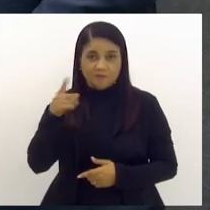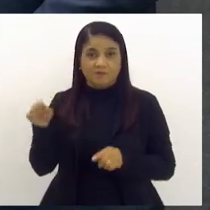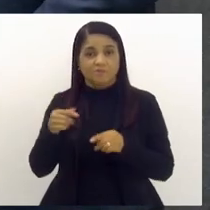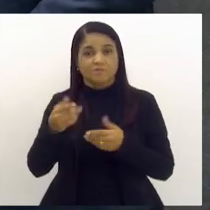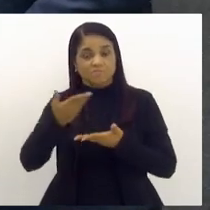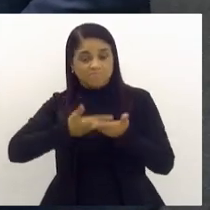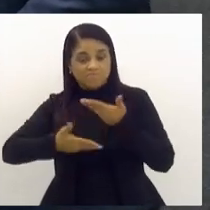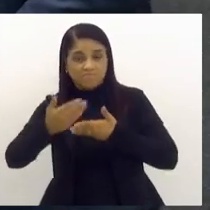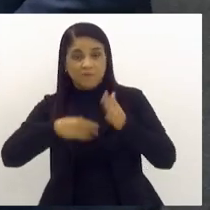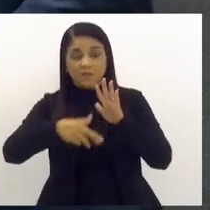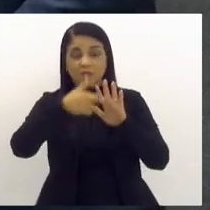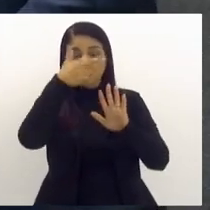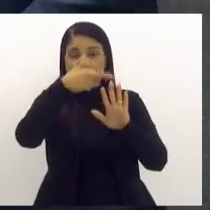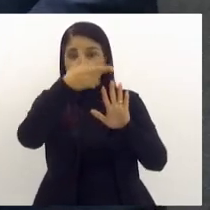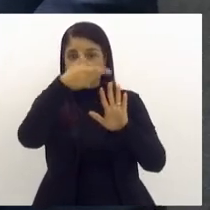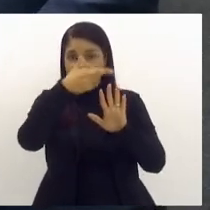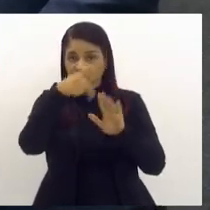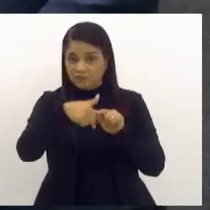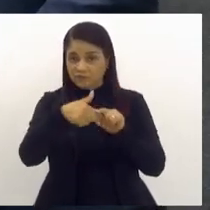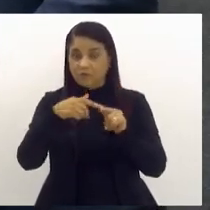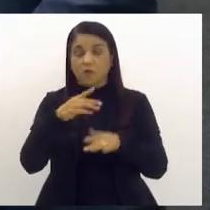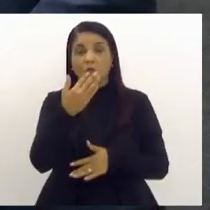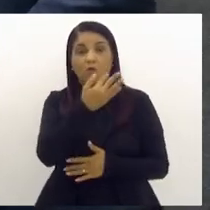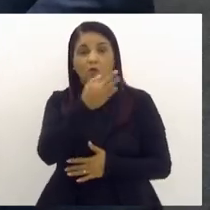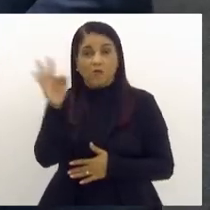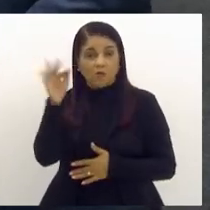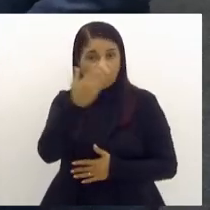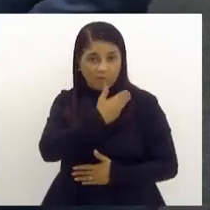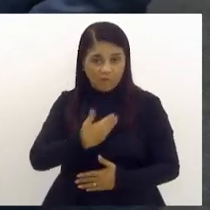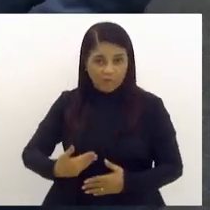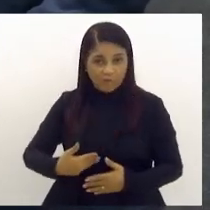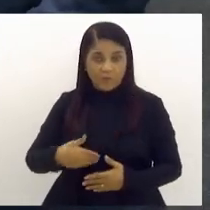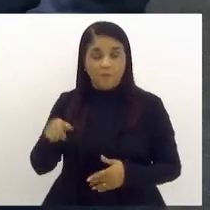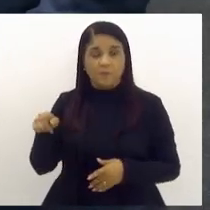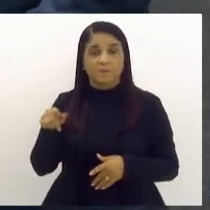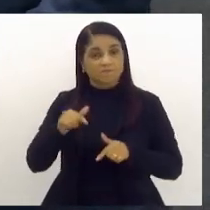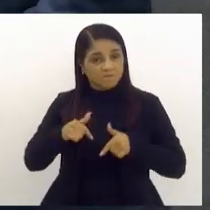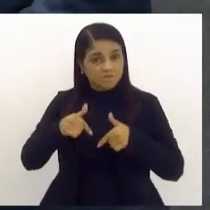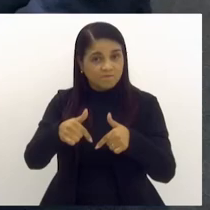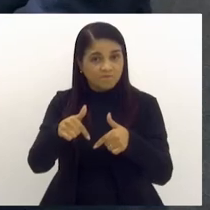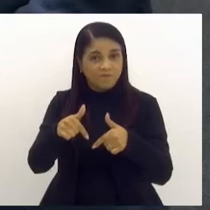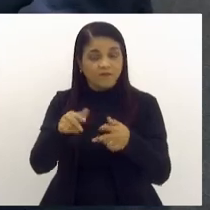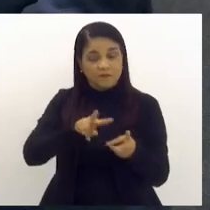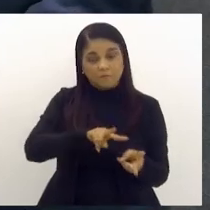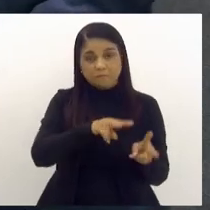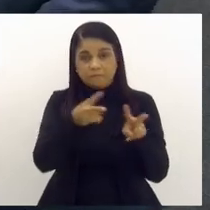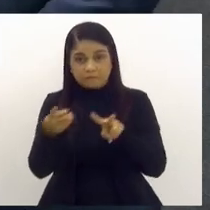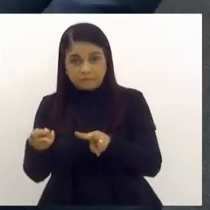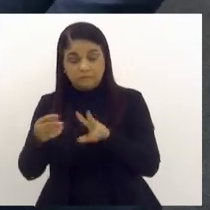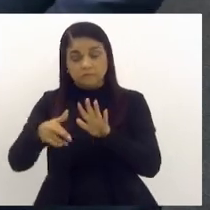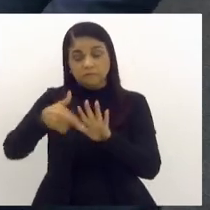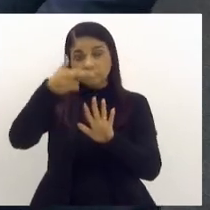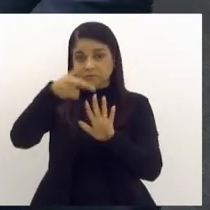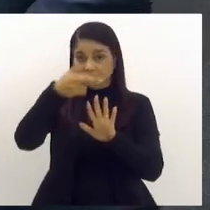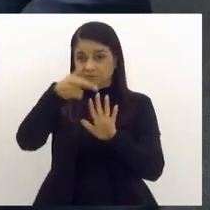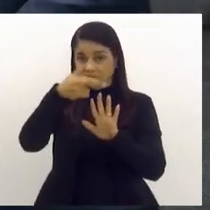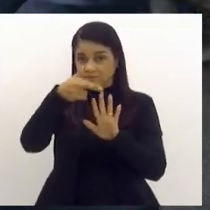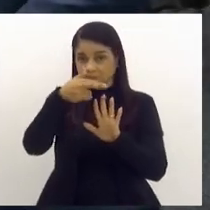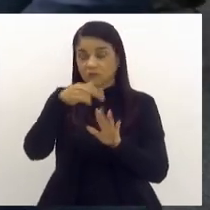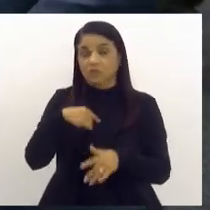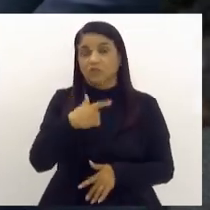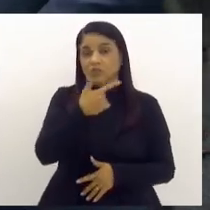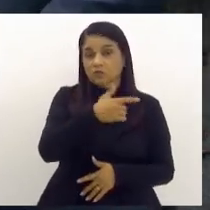transação resolutiva. O governo federal teve essa medida, fez a transação resolutiva e, no ano